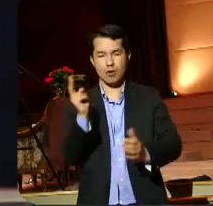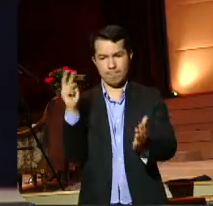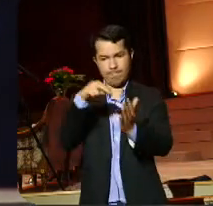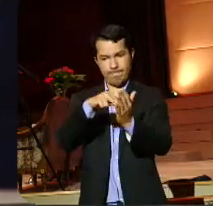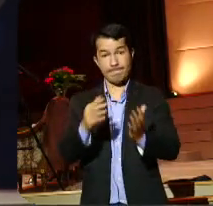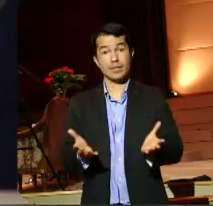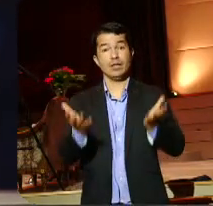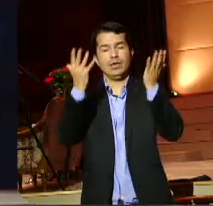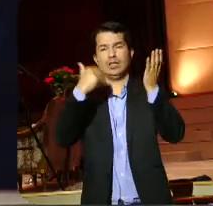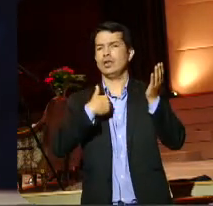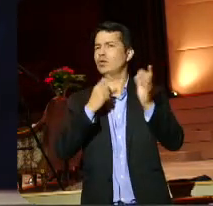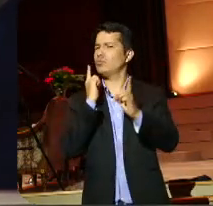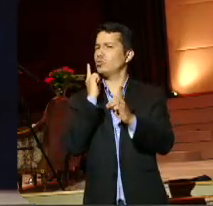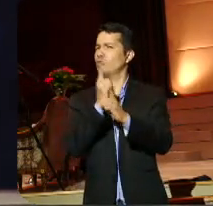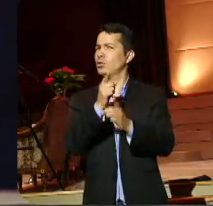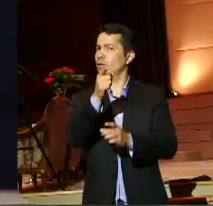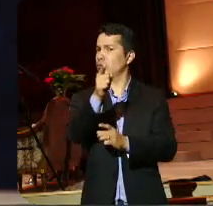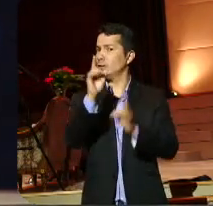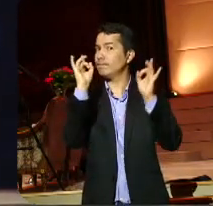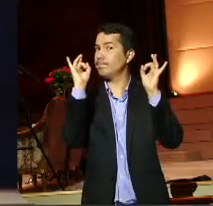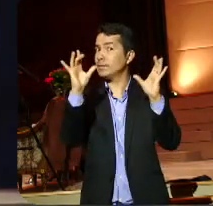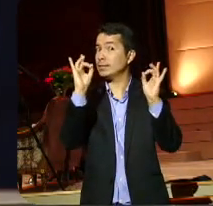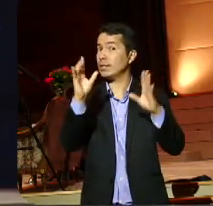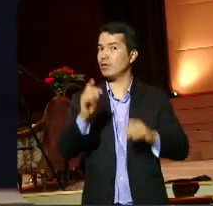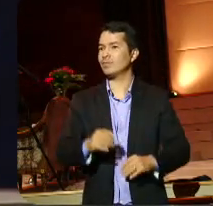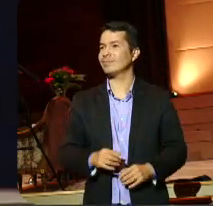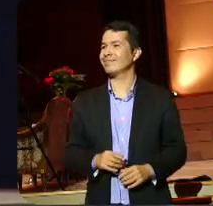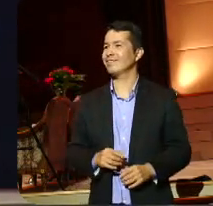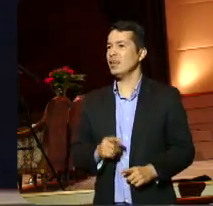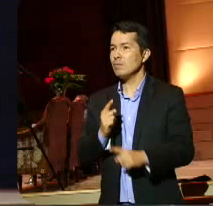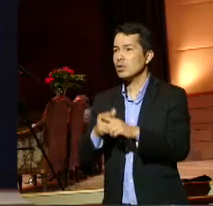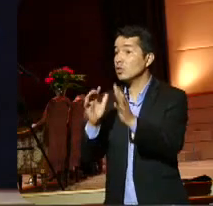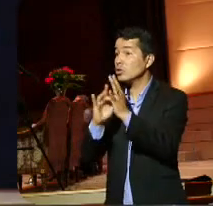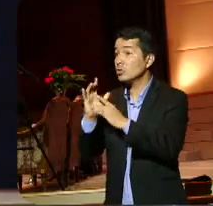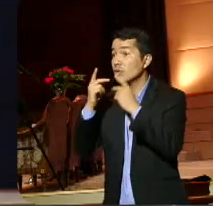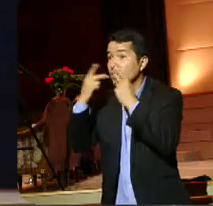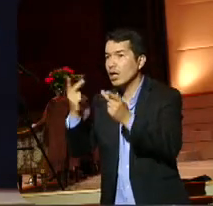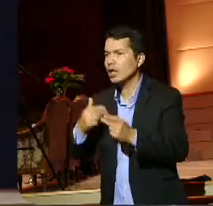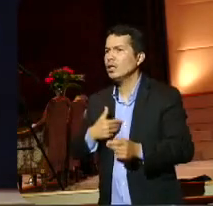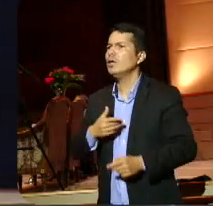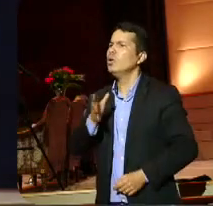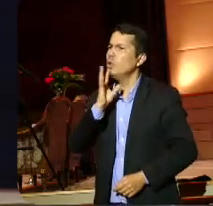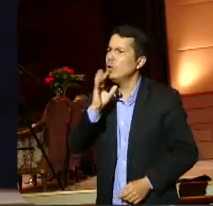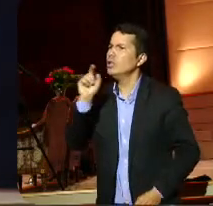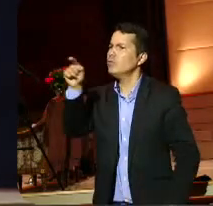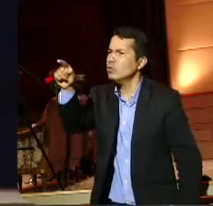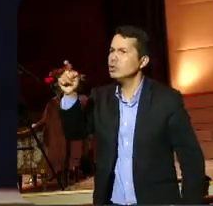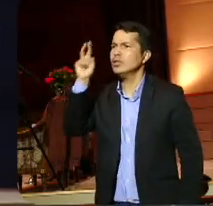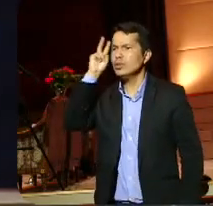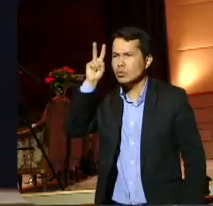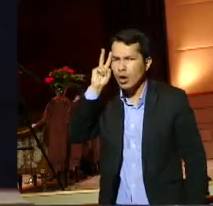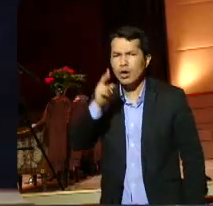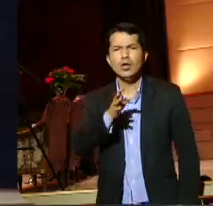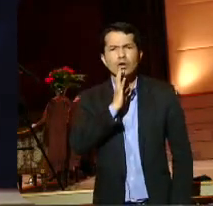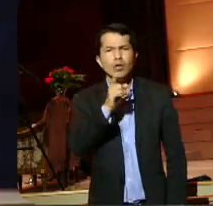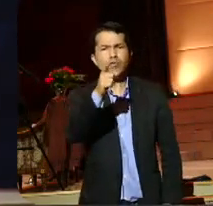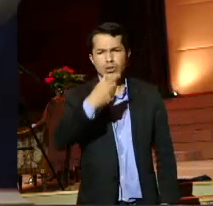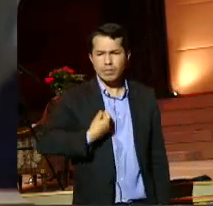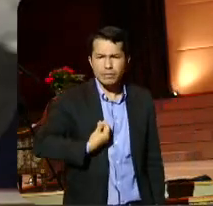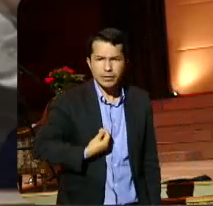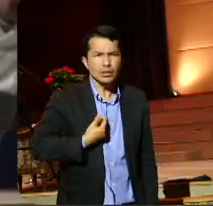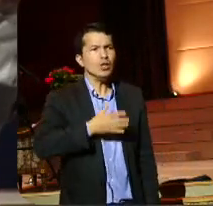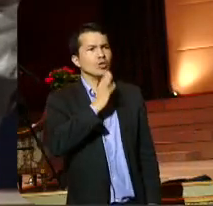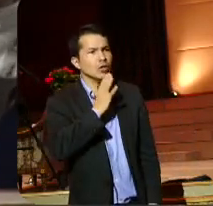Sabe, Jesus estava dizendo: Pedro, eu olhei para você pela janela, eu vi você chorando, e a história não terminou, eu estou fazendo